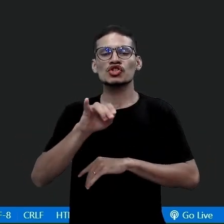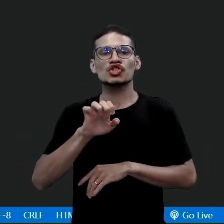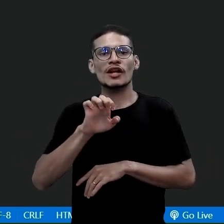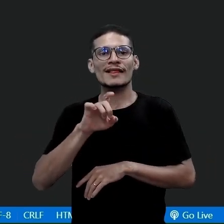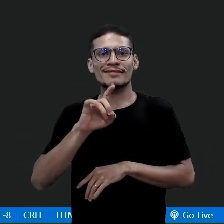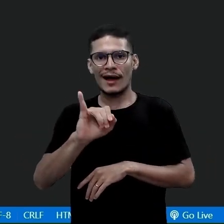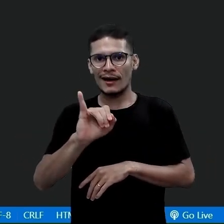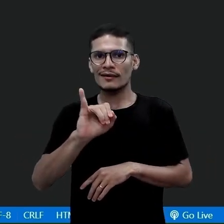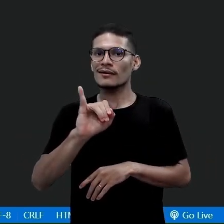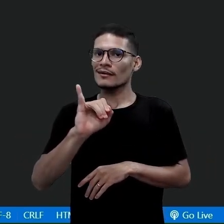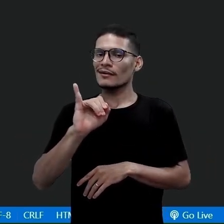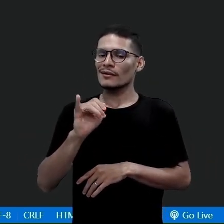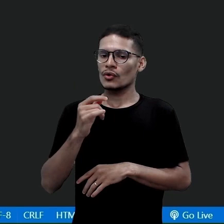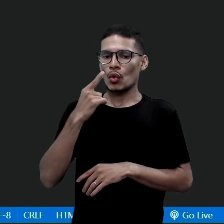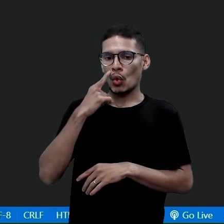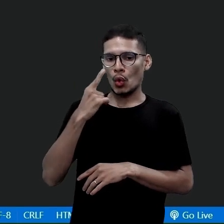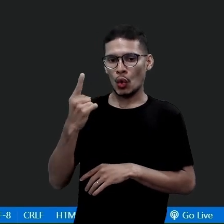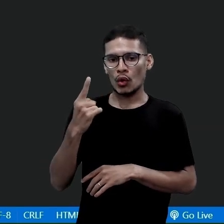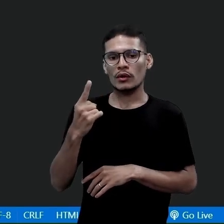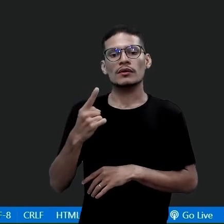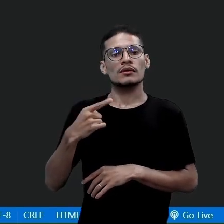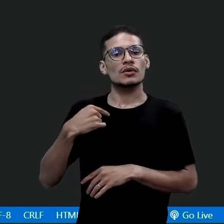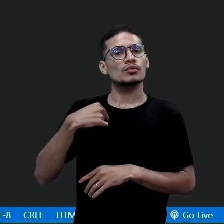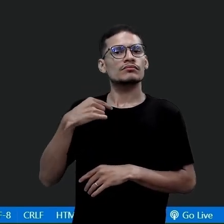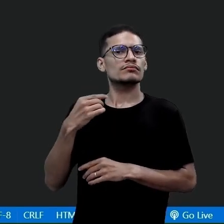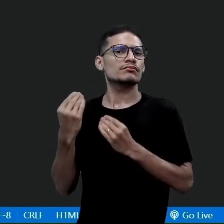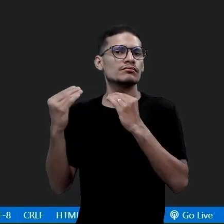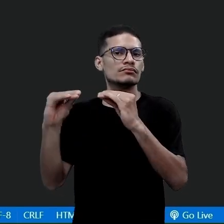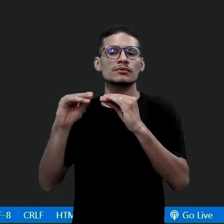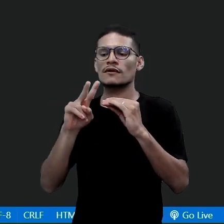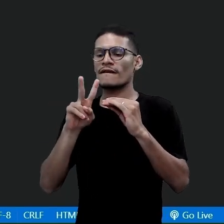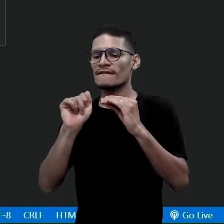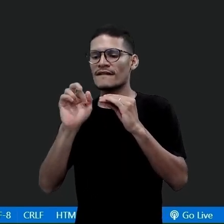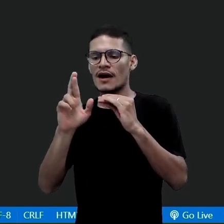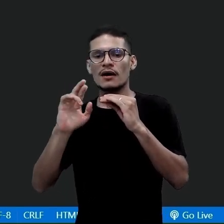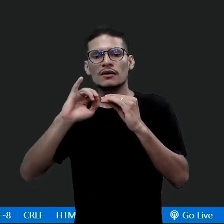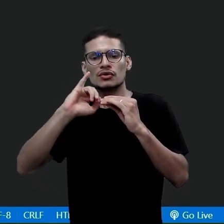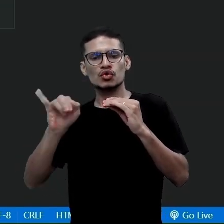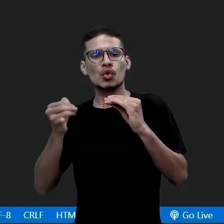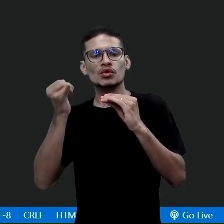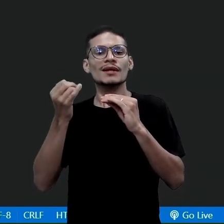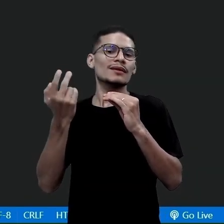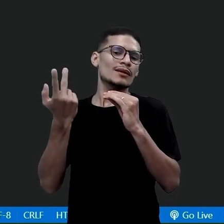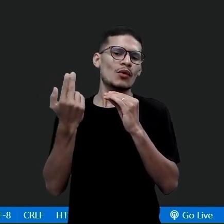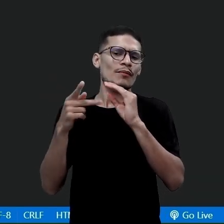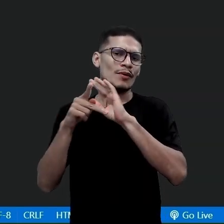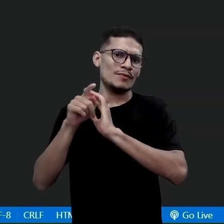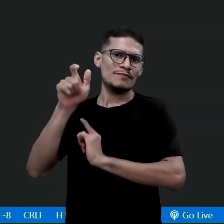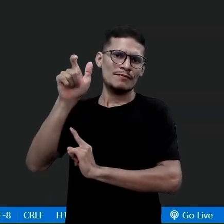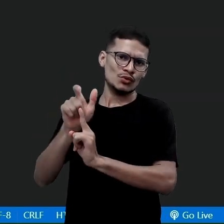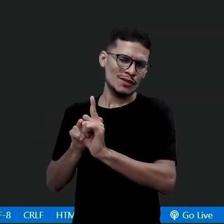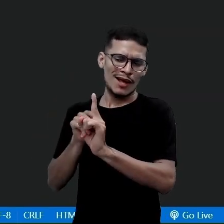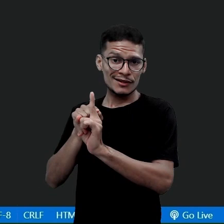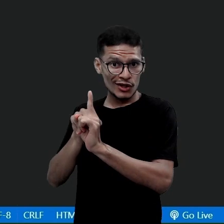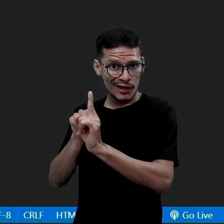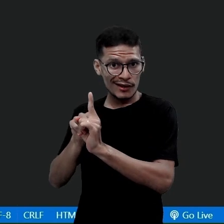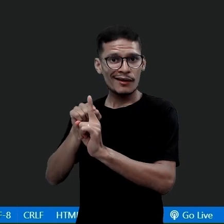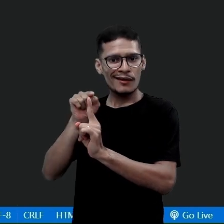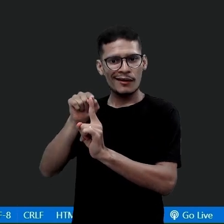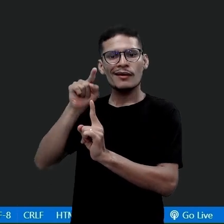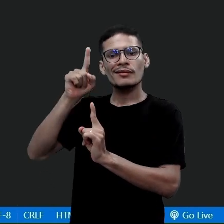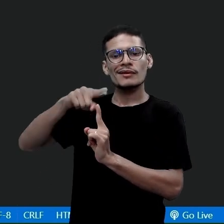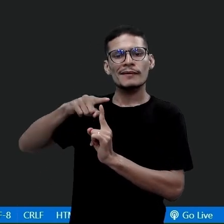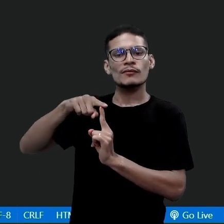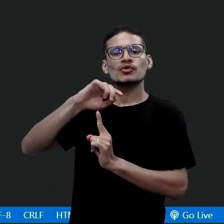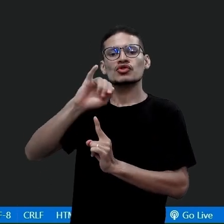instanciá-lo a partir de uma variável chamada varj, que será igual a new personagem do tipo